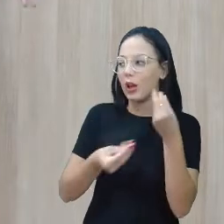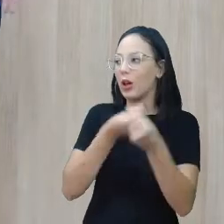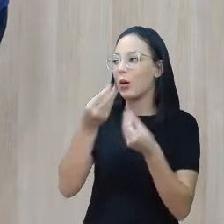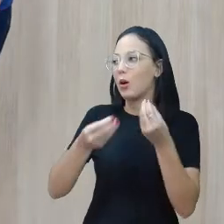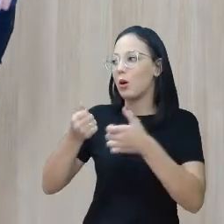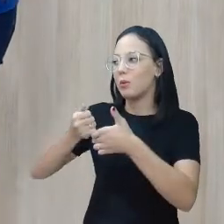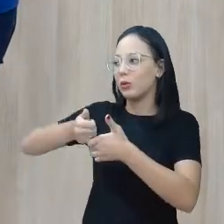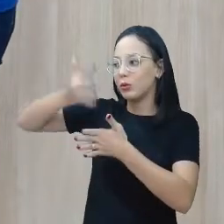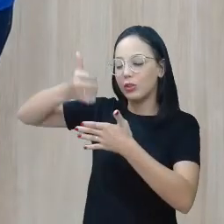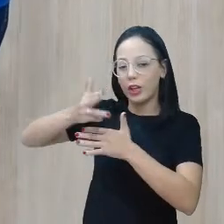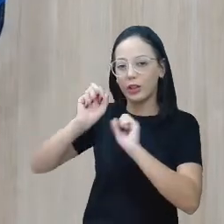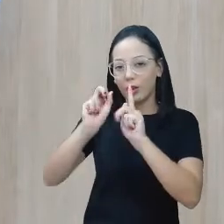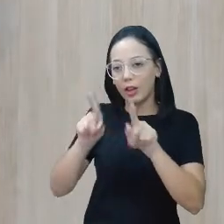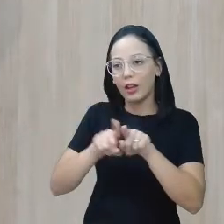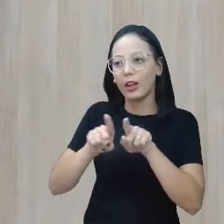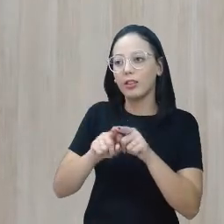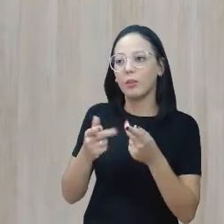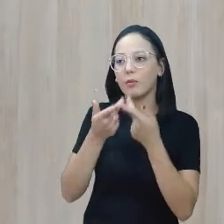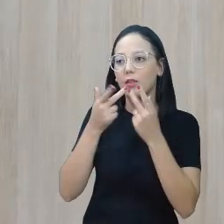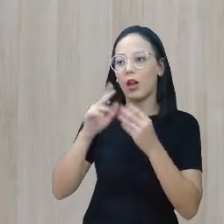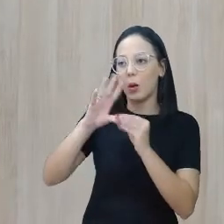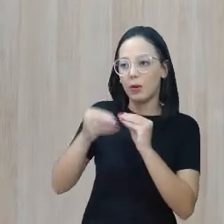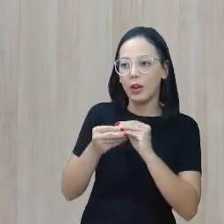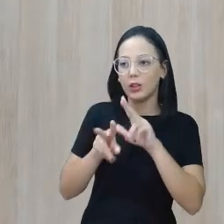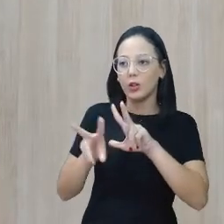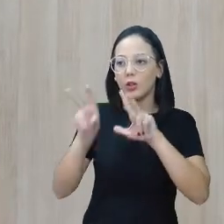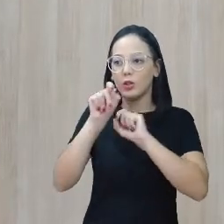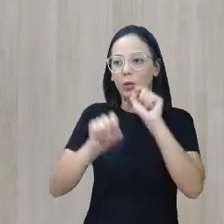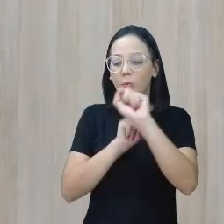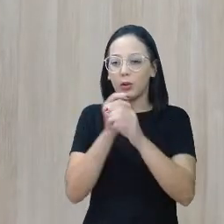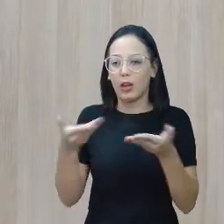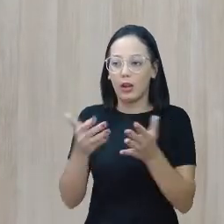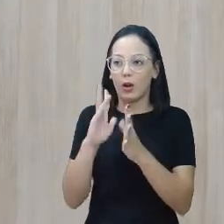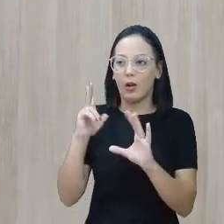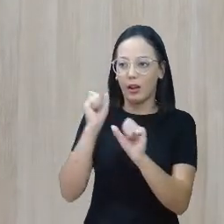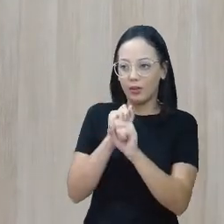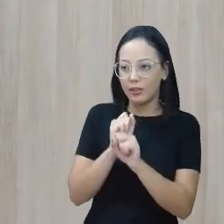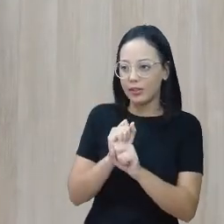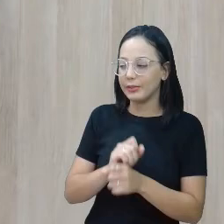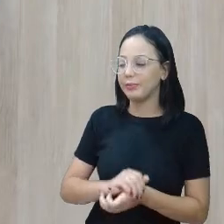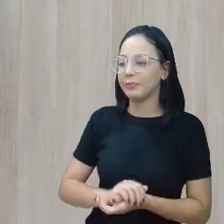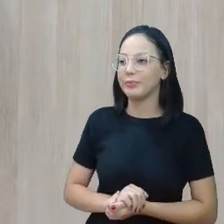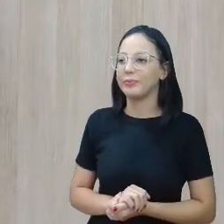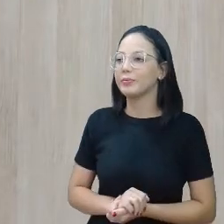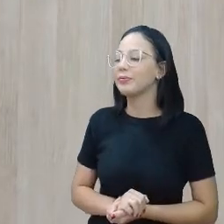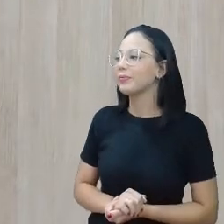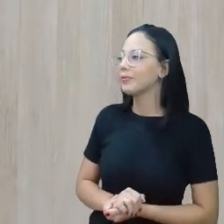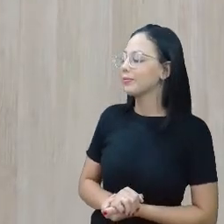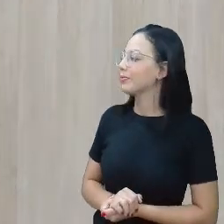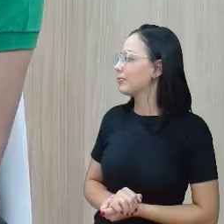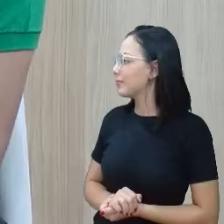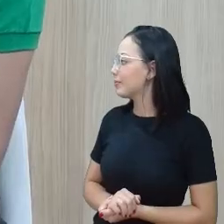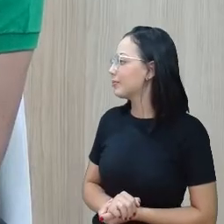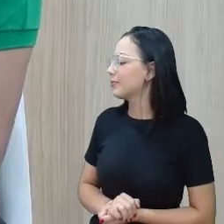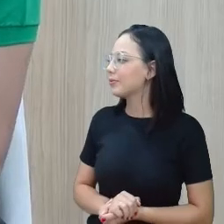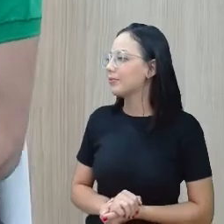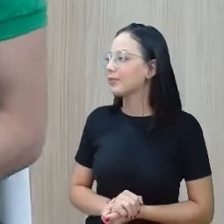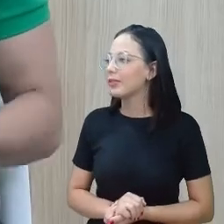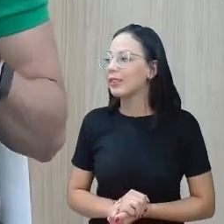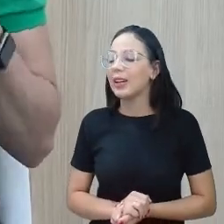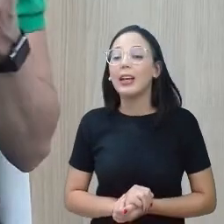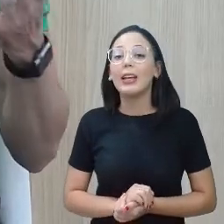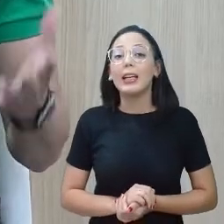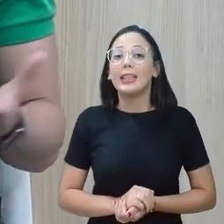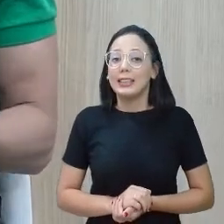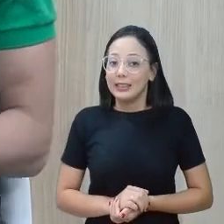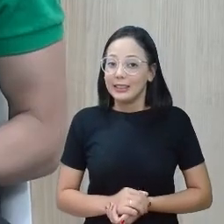tá a movimentação no chat e fazer as considerações dele sobre essa nossa revisão aqui, tá certo? Vai lá, professor. Bom,